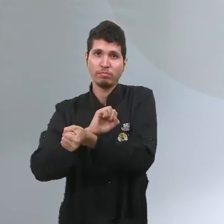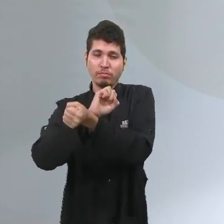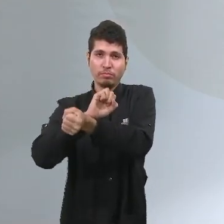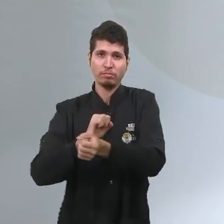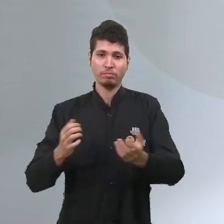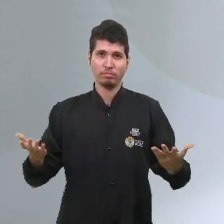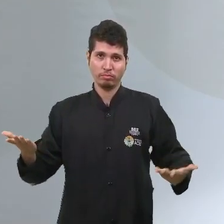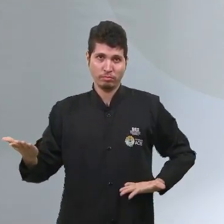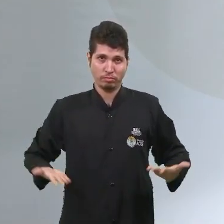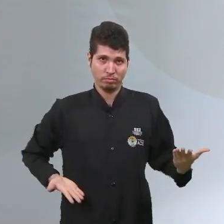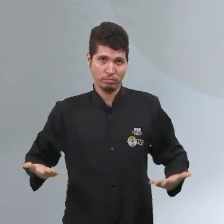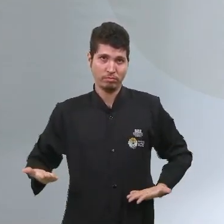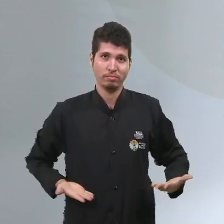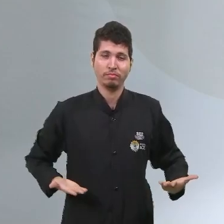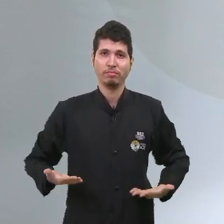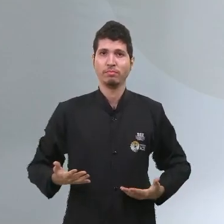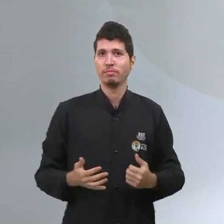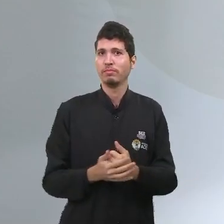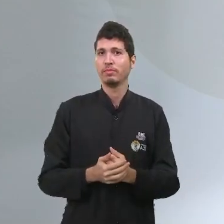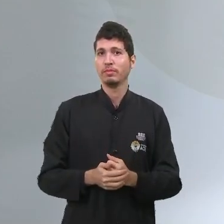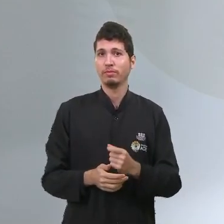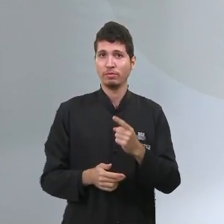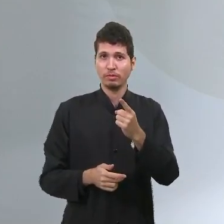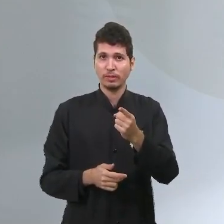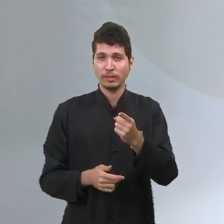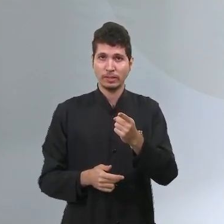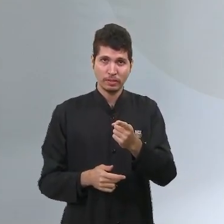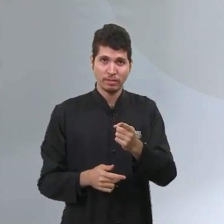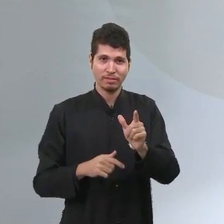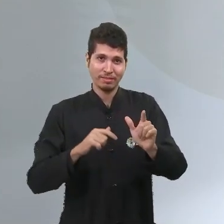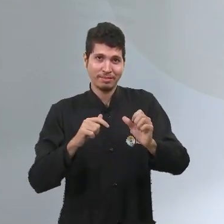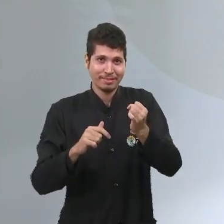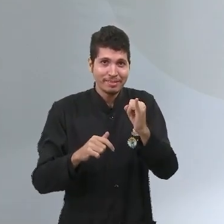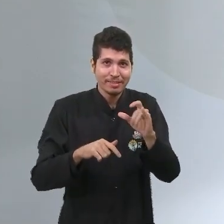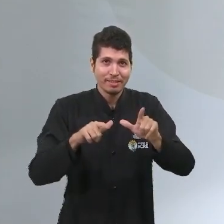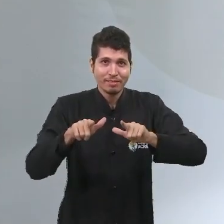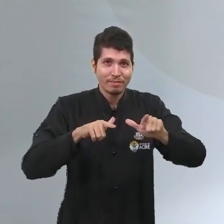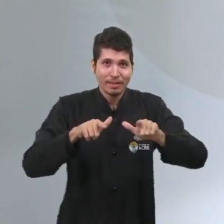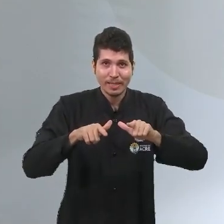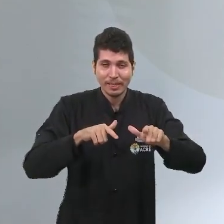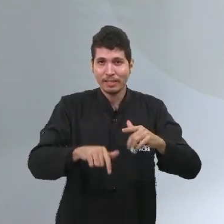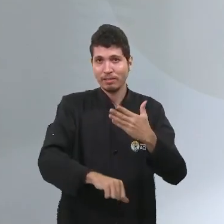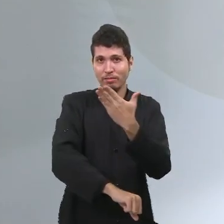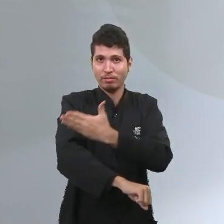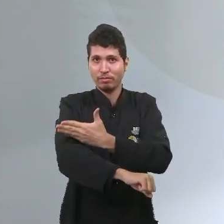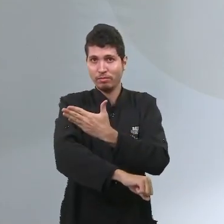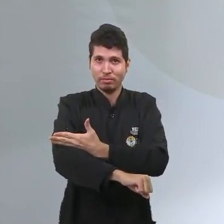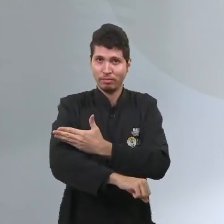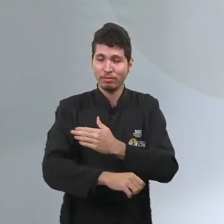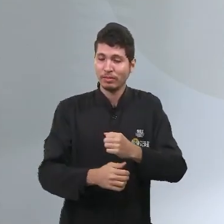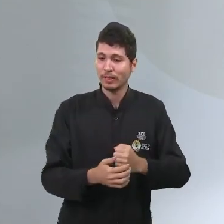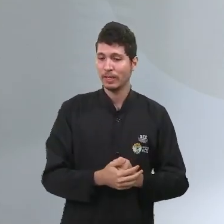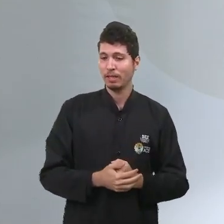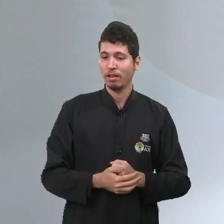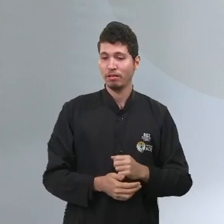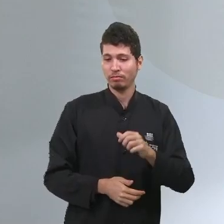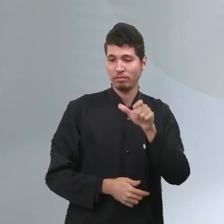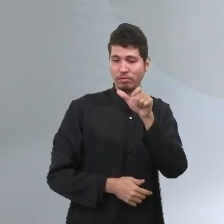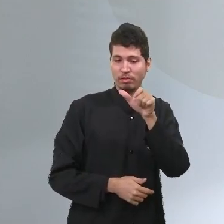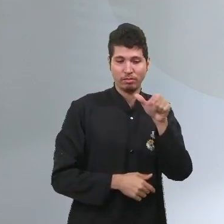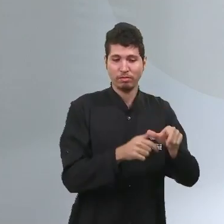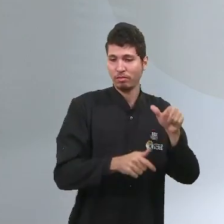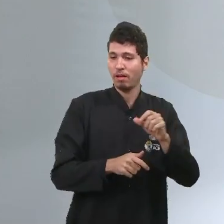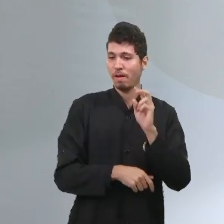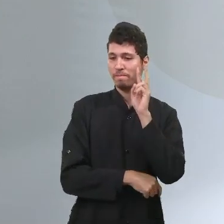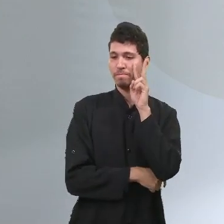servos. Então, você trabalhar na antiguidade, na sociedade, era visto como algo inferior, era visto